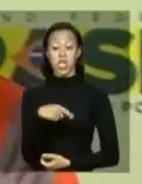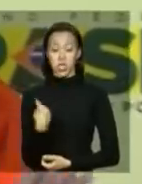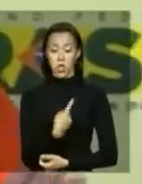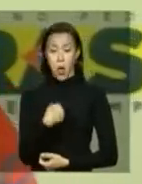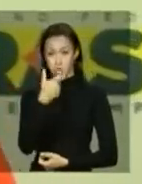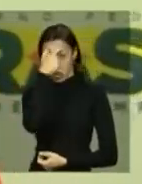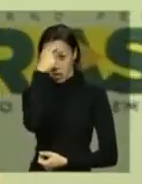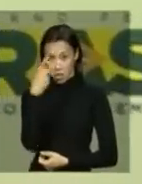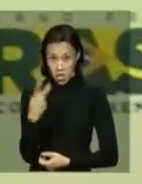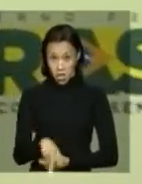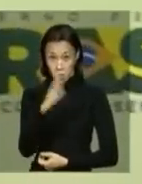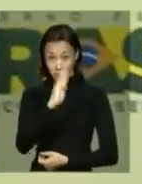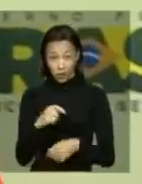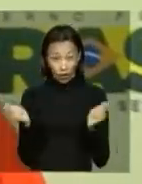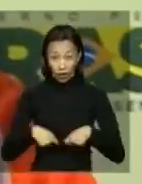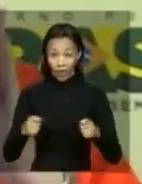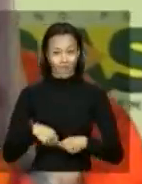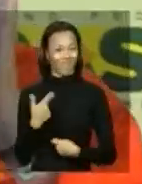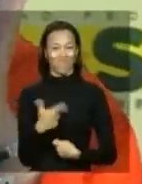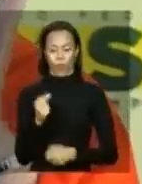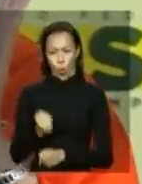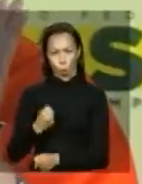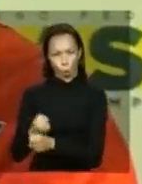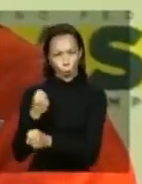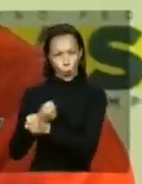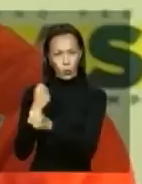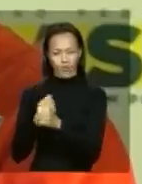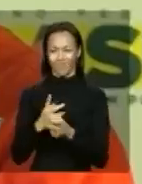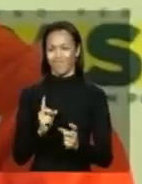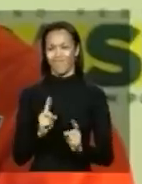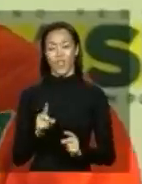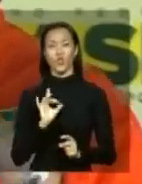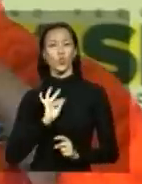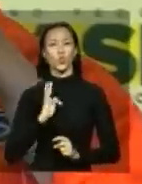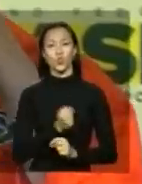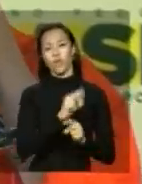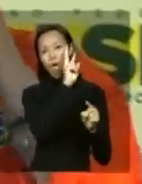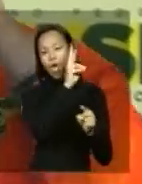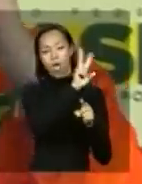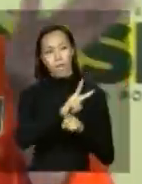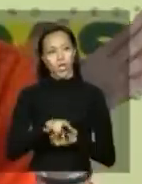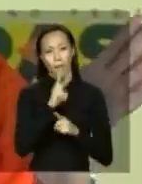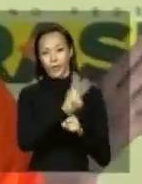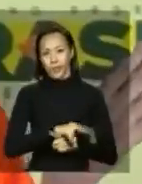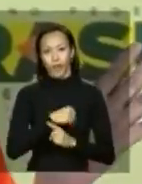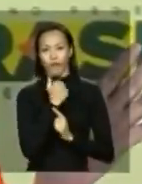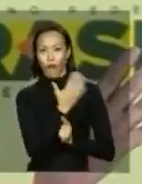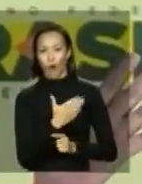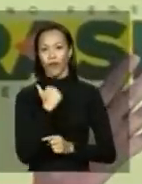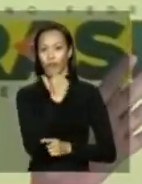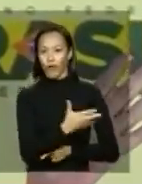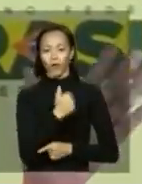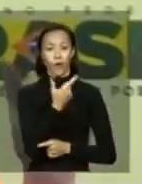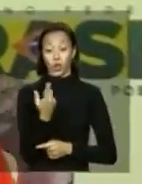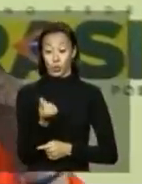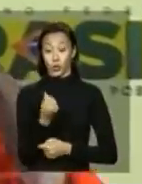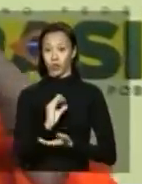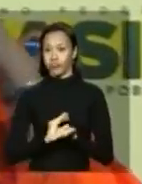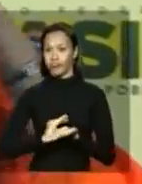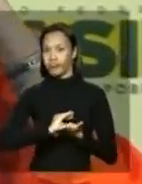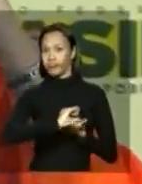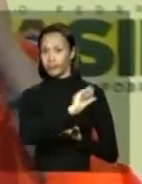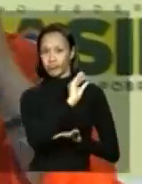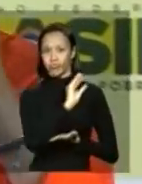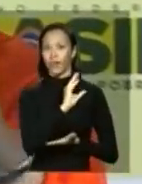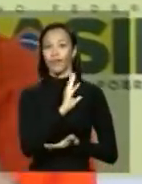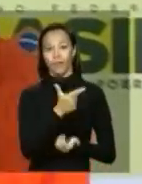era capaz de fazer plataforma, que a gente devia importar tudo e transferir todo o dinheiro, que